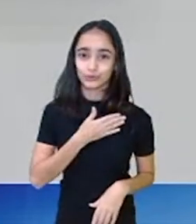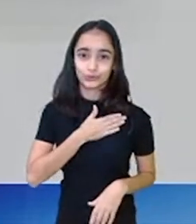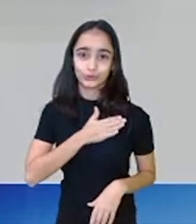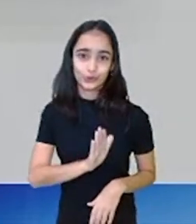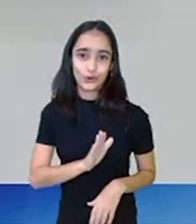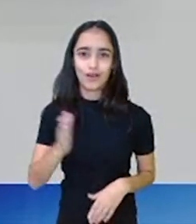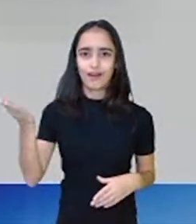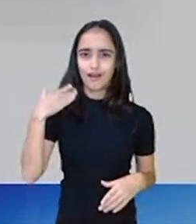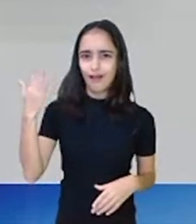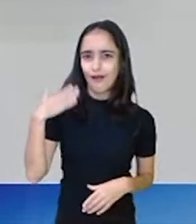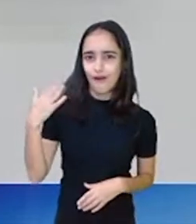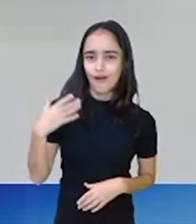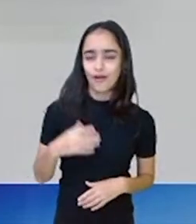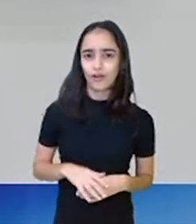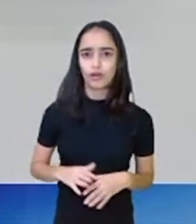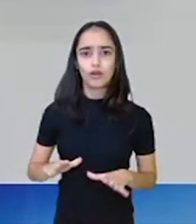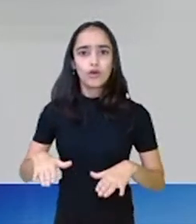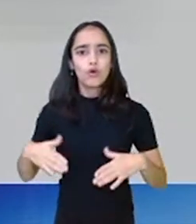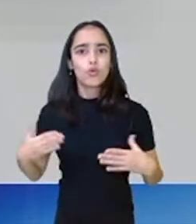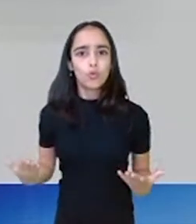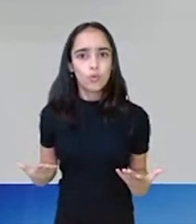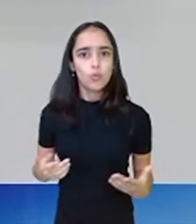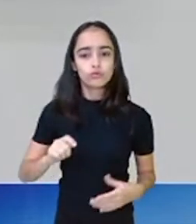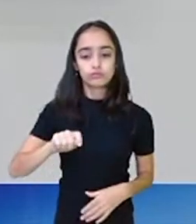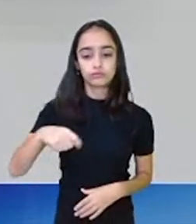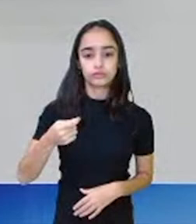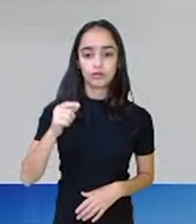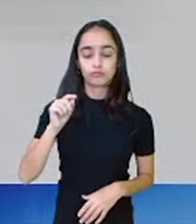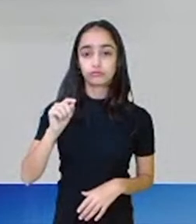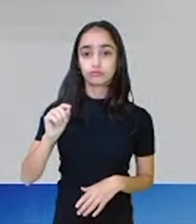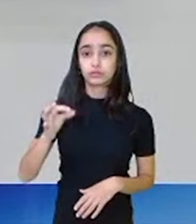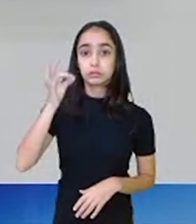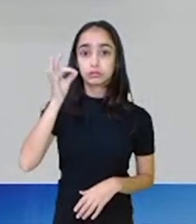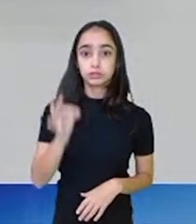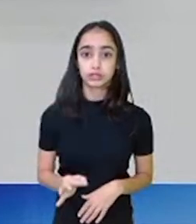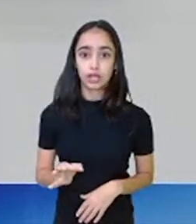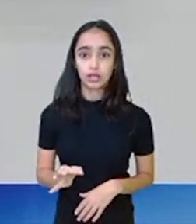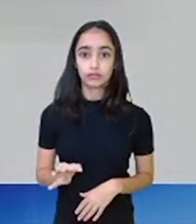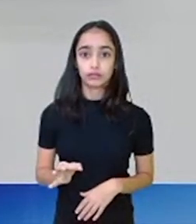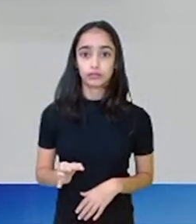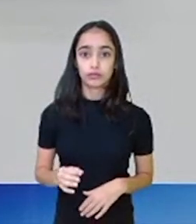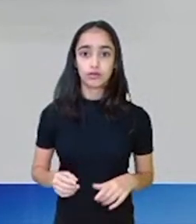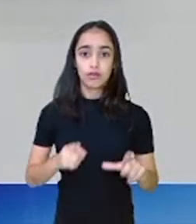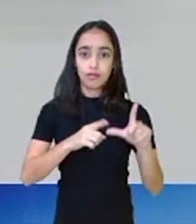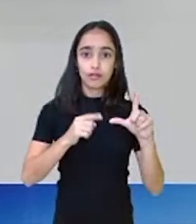de pontuação correto para a letra A, para a letra B e para a letra C?